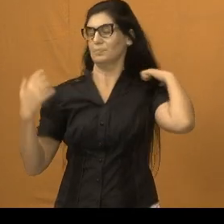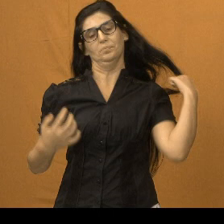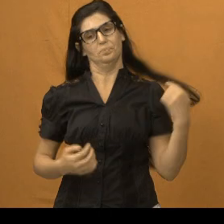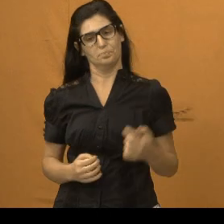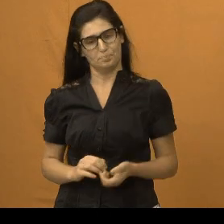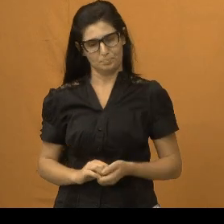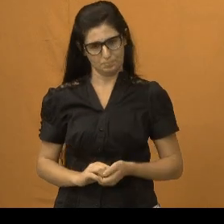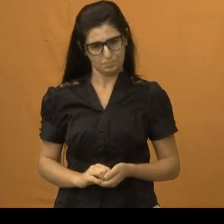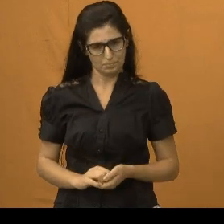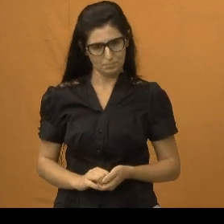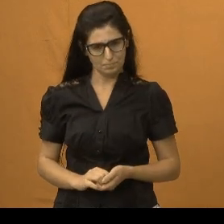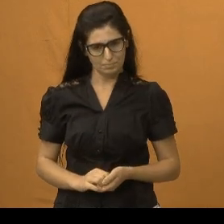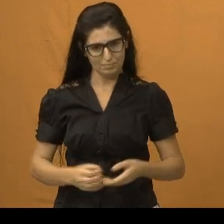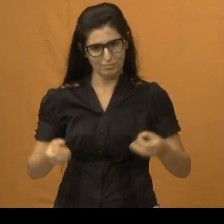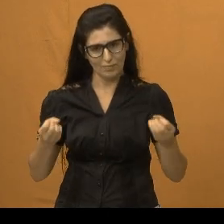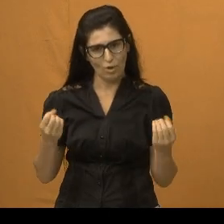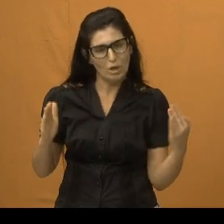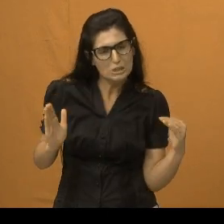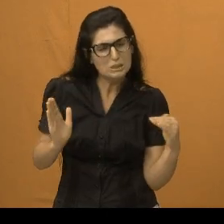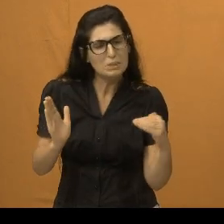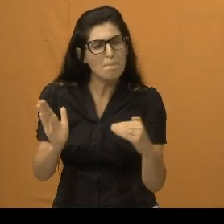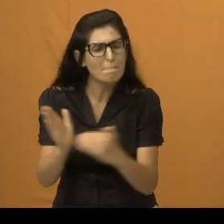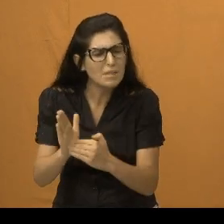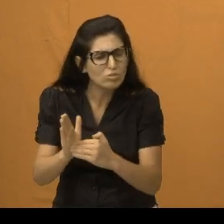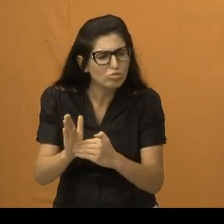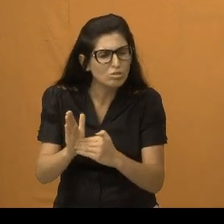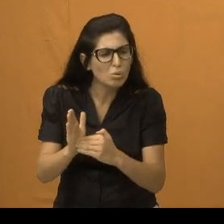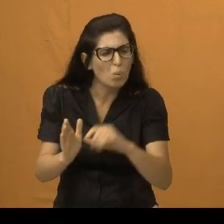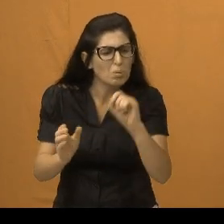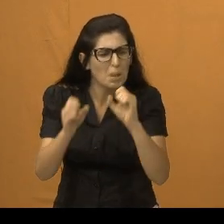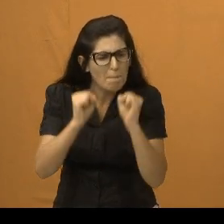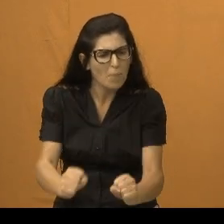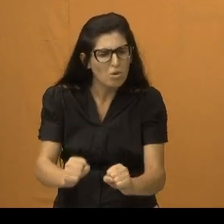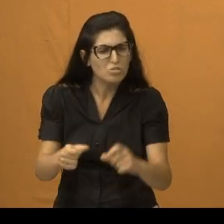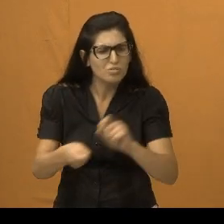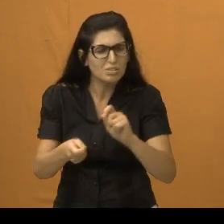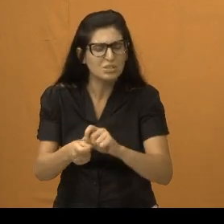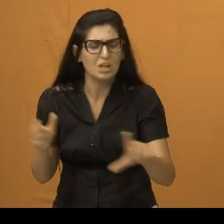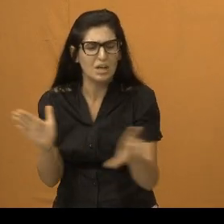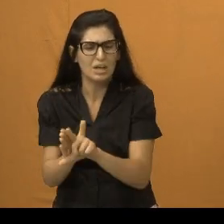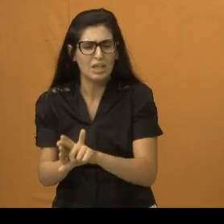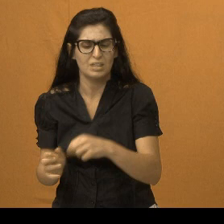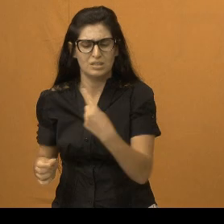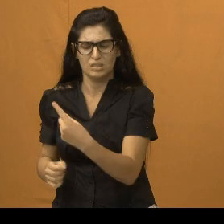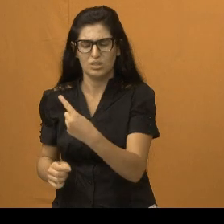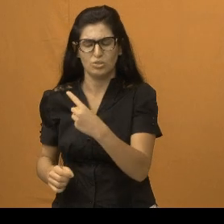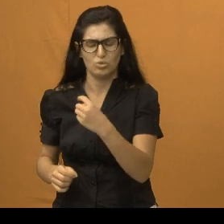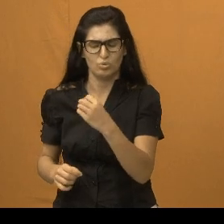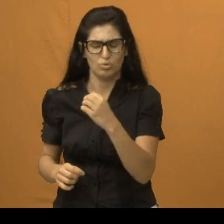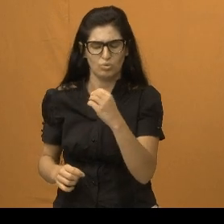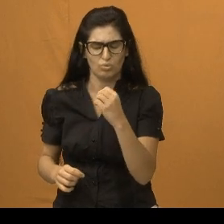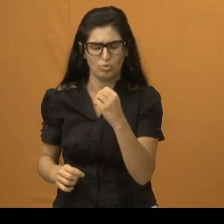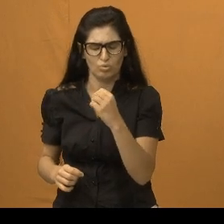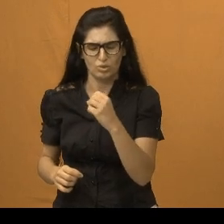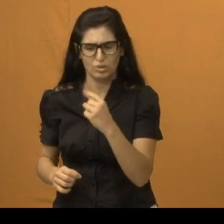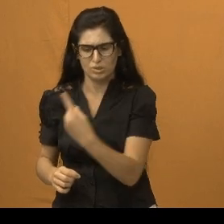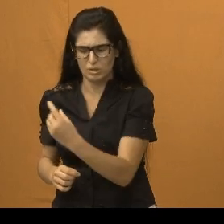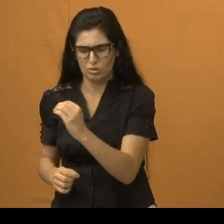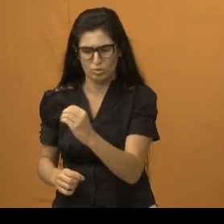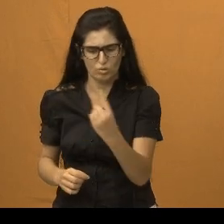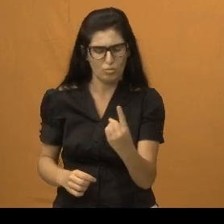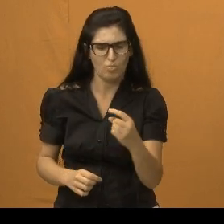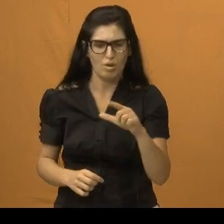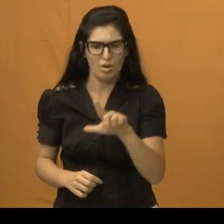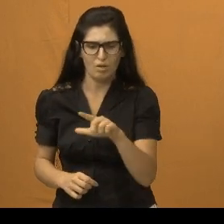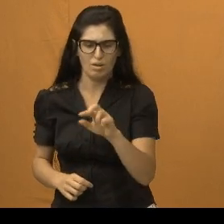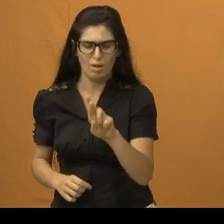Agora iremos falar alguns limites, que a Lei 101, a LRF, a Lei de Responsabilidade Fiscal, nos coloca para ficarmos sempre